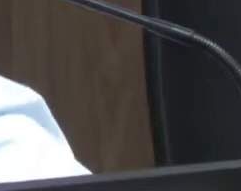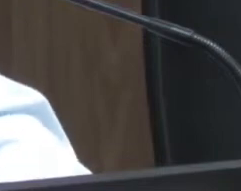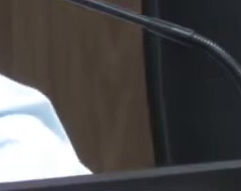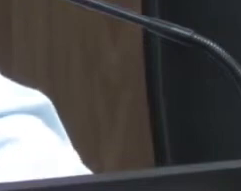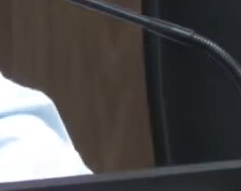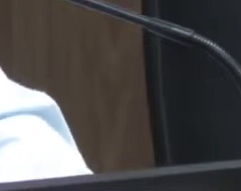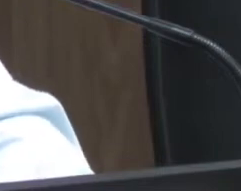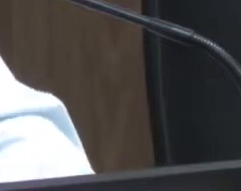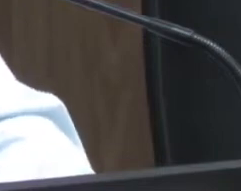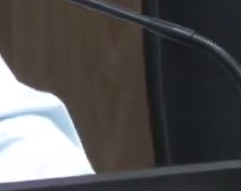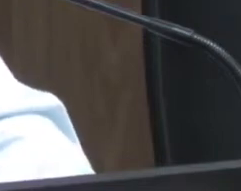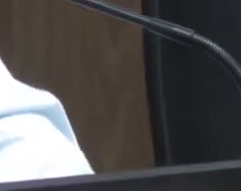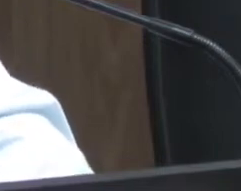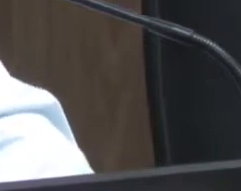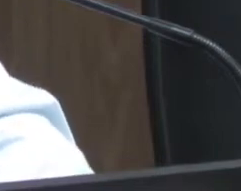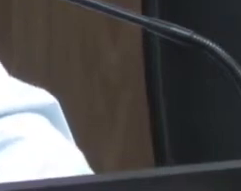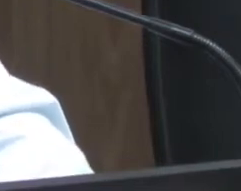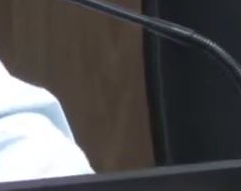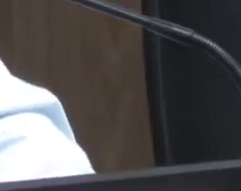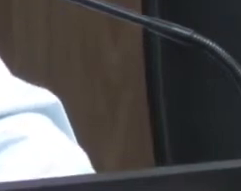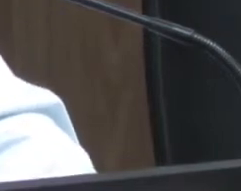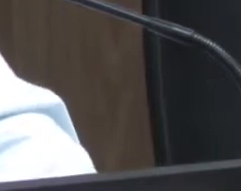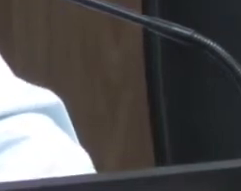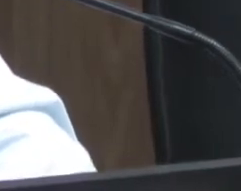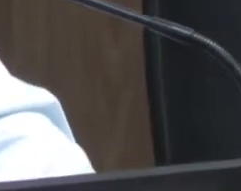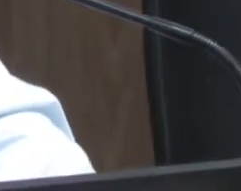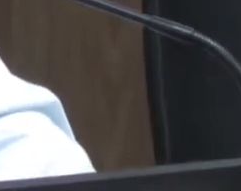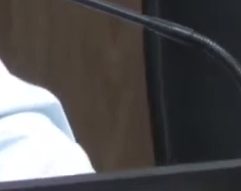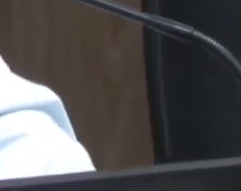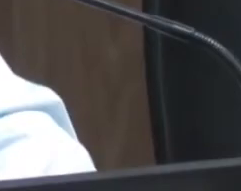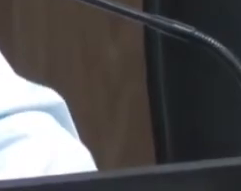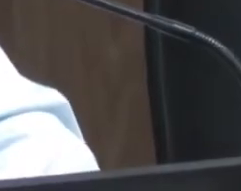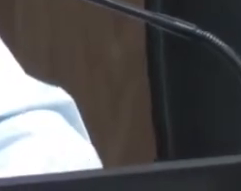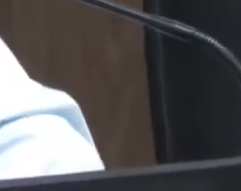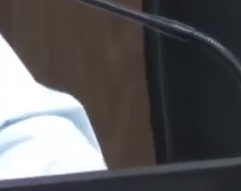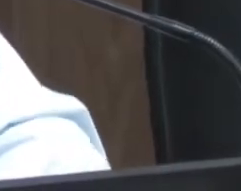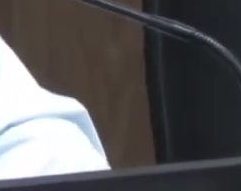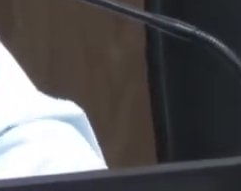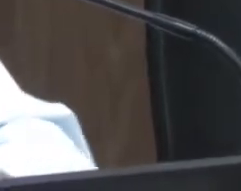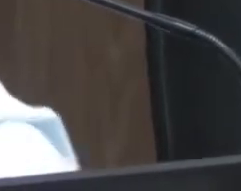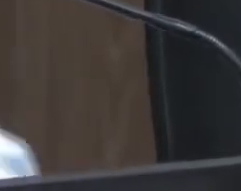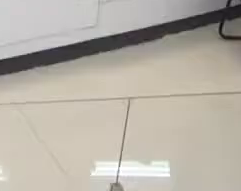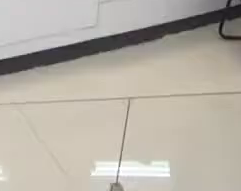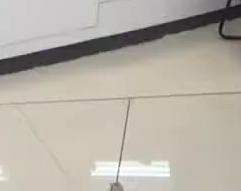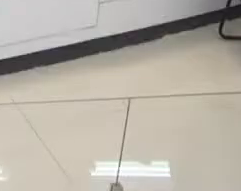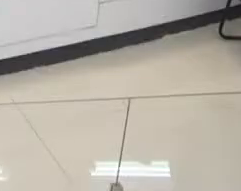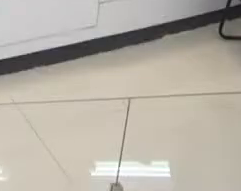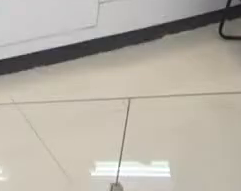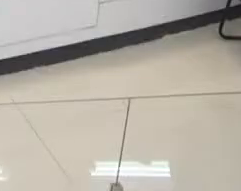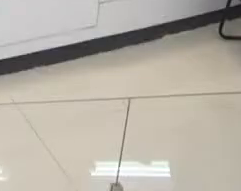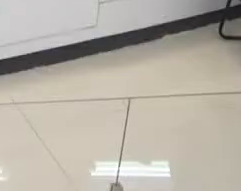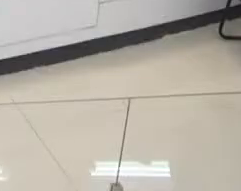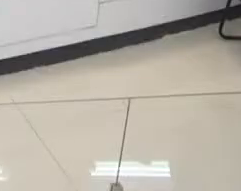o secretário Ney Burger faça a leitura do expediente.